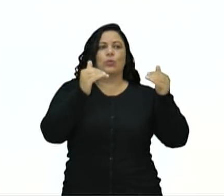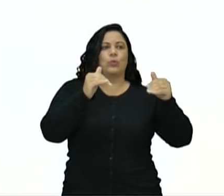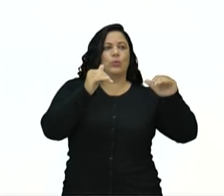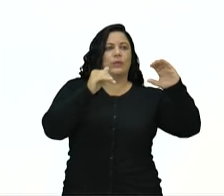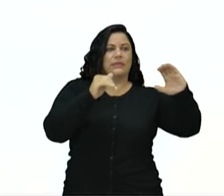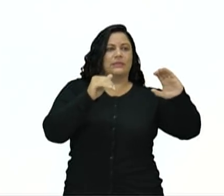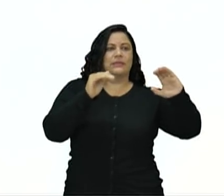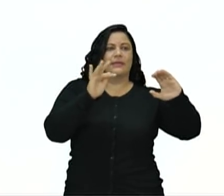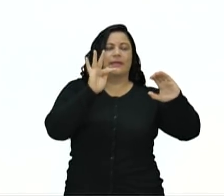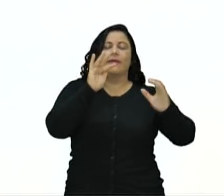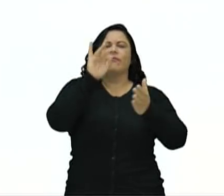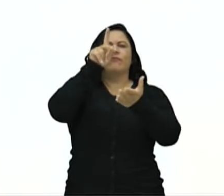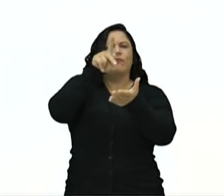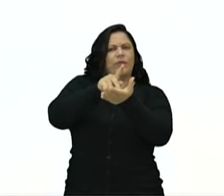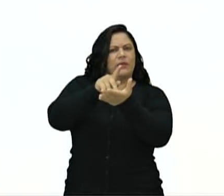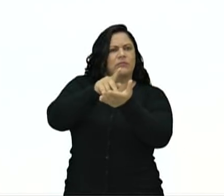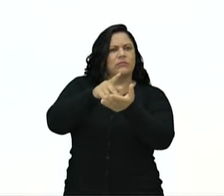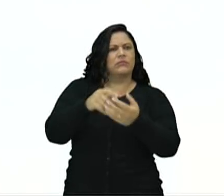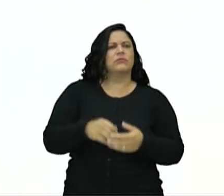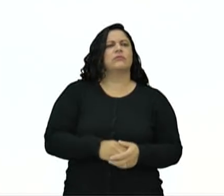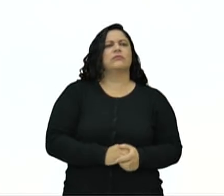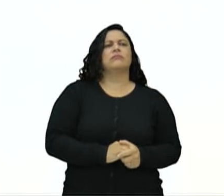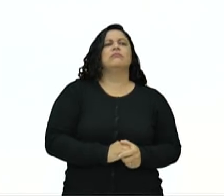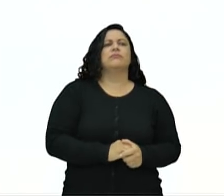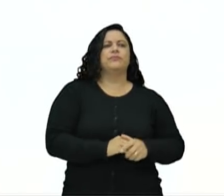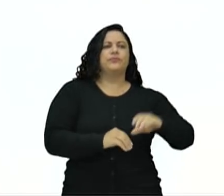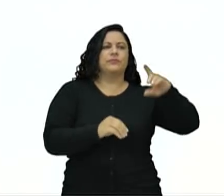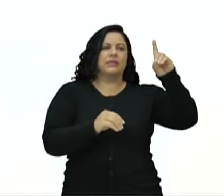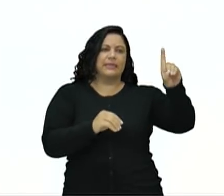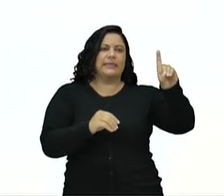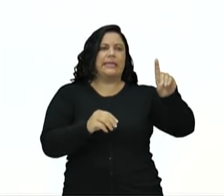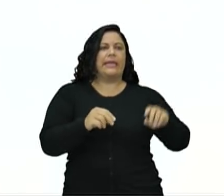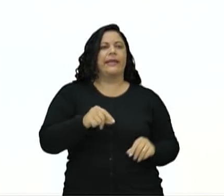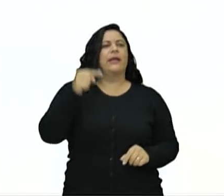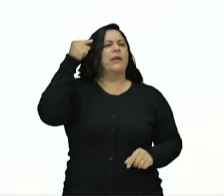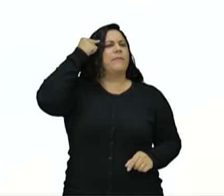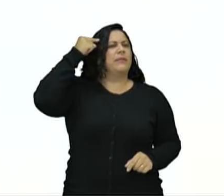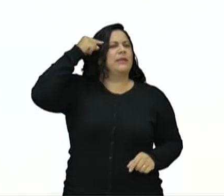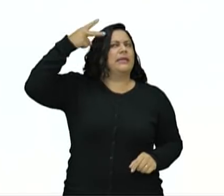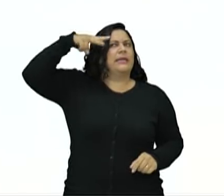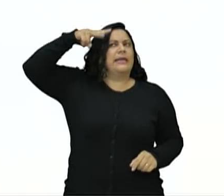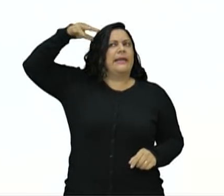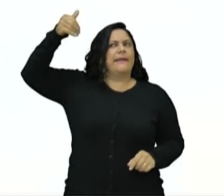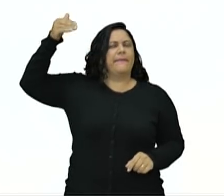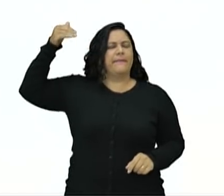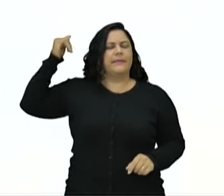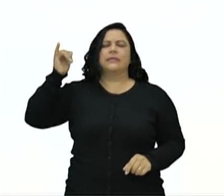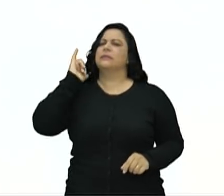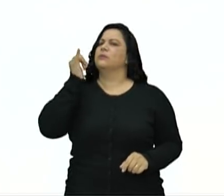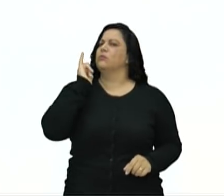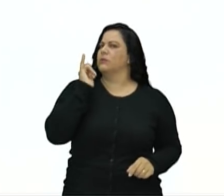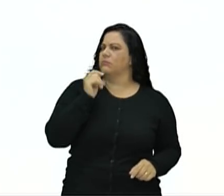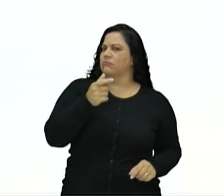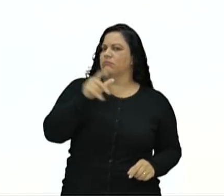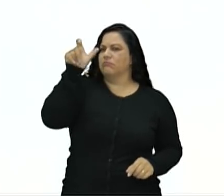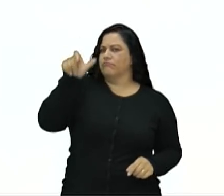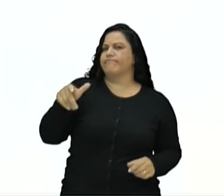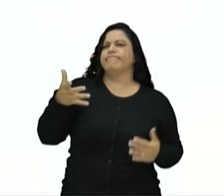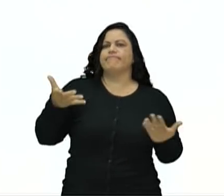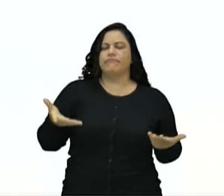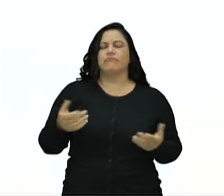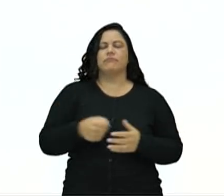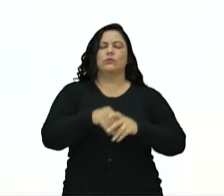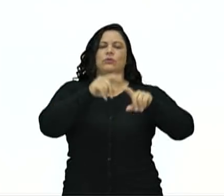D, trata-se da memória pessoal do narrador ou da narradora, então, um tempo para vocês tentarem marcar aí uma das